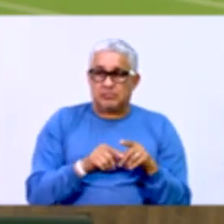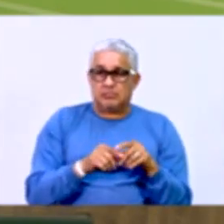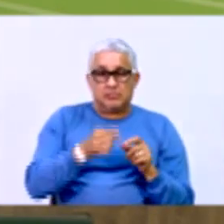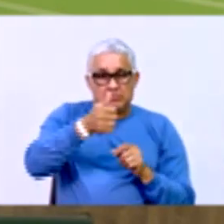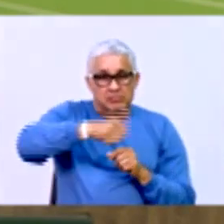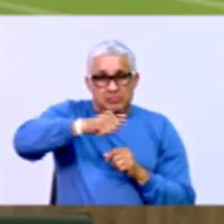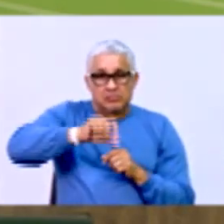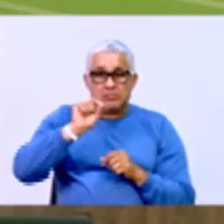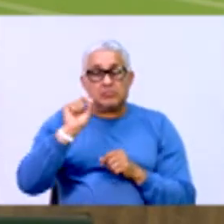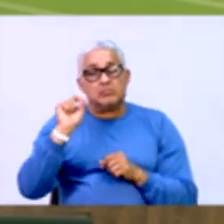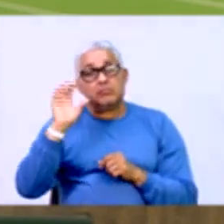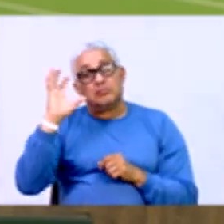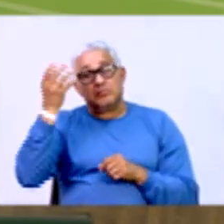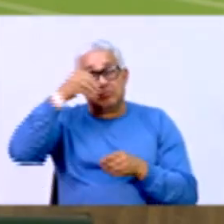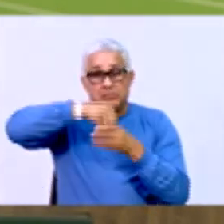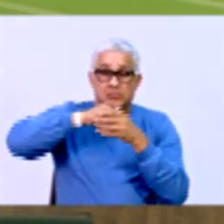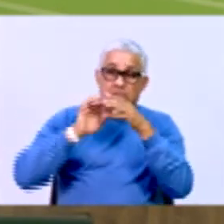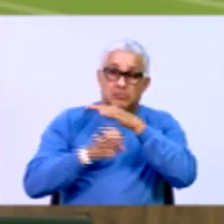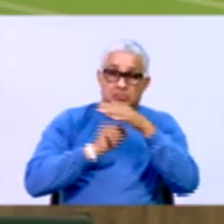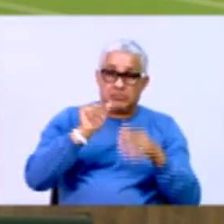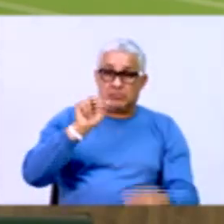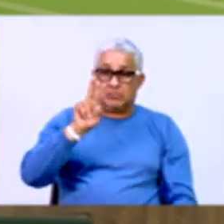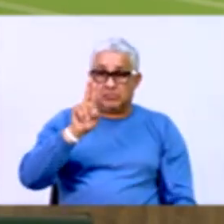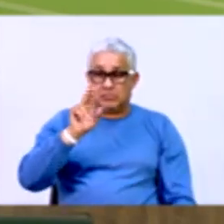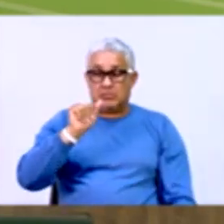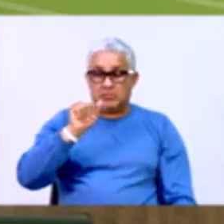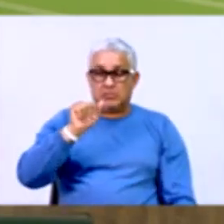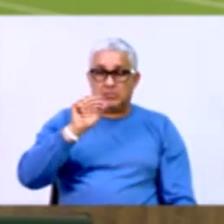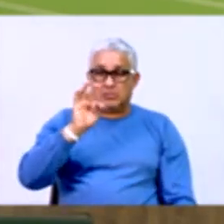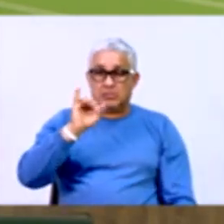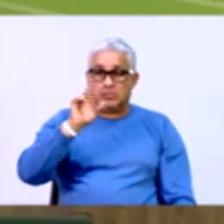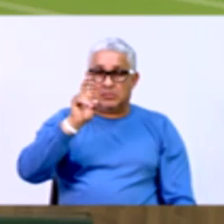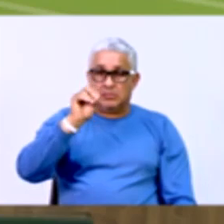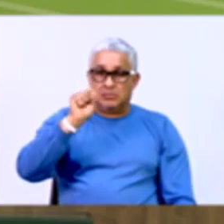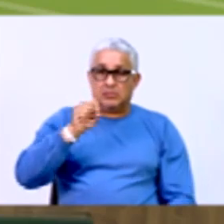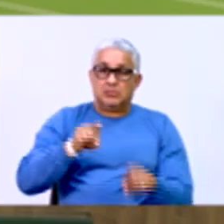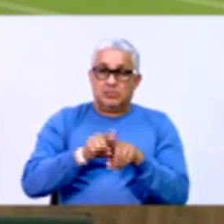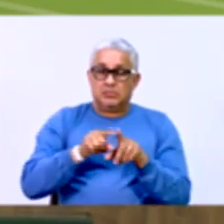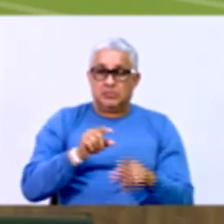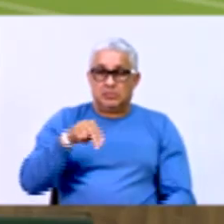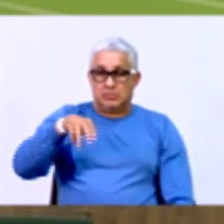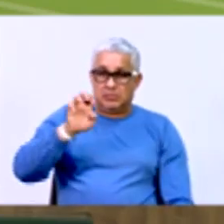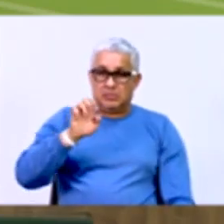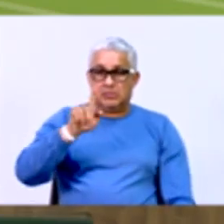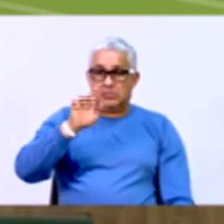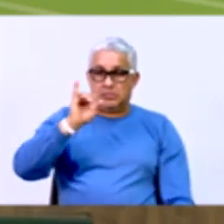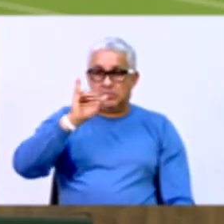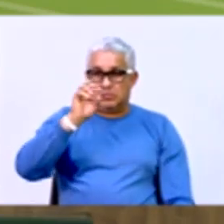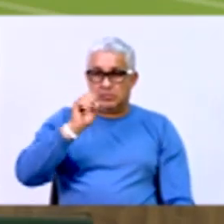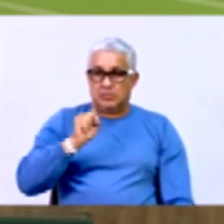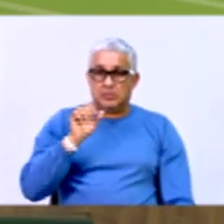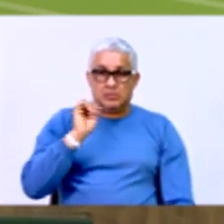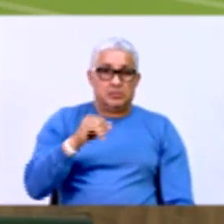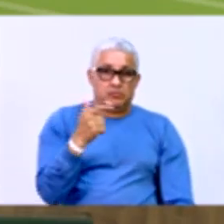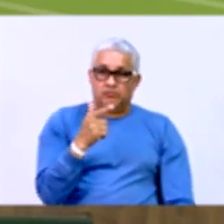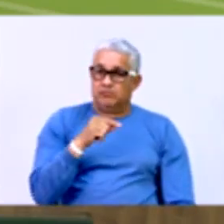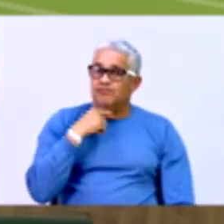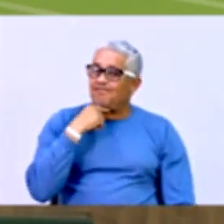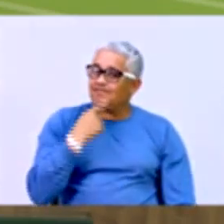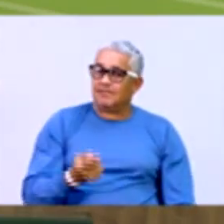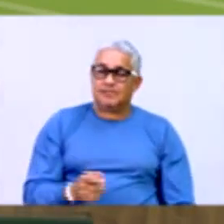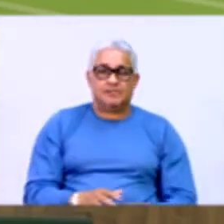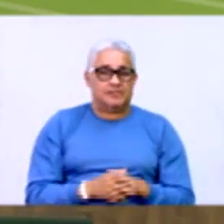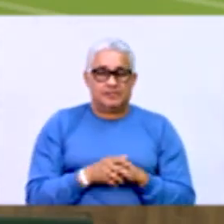está acontecendo com ela, com seus ativos, com o seu negócio. Se ela não for capaz disso, se ela não definiu esse